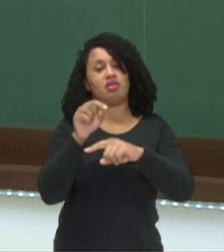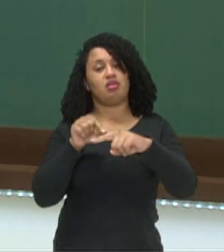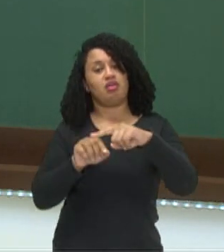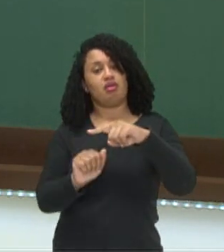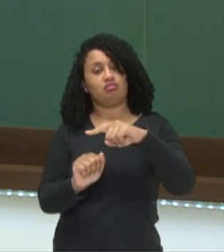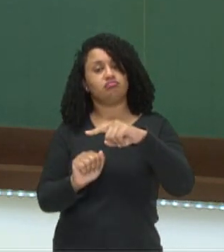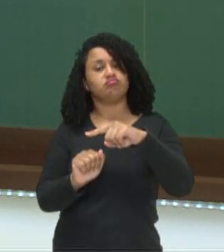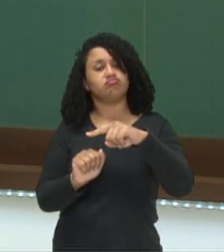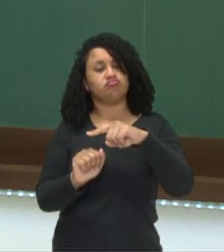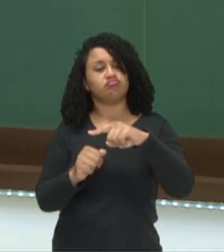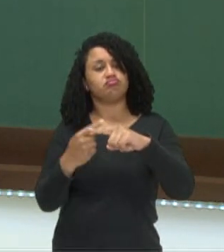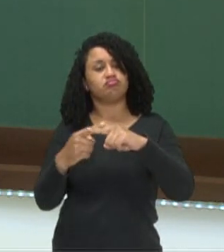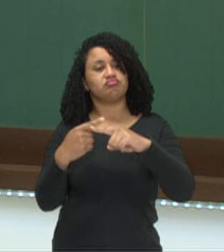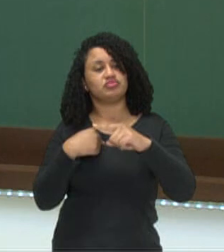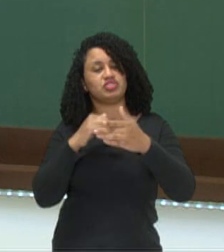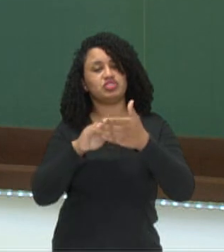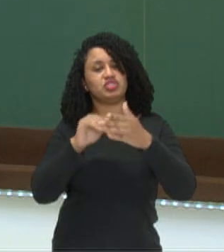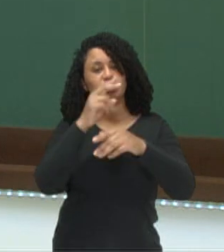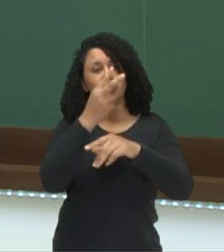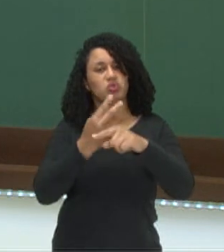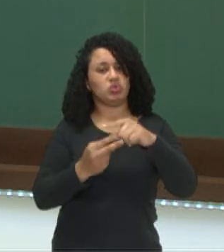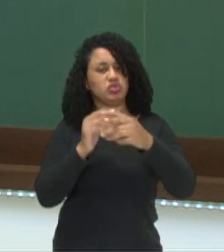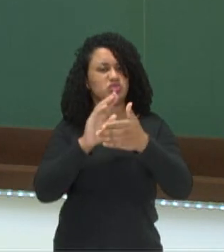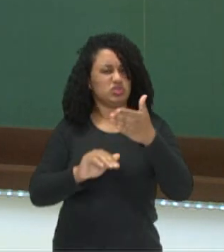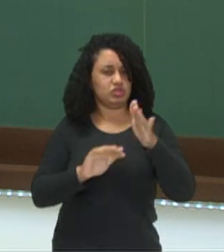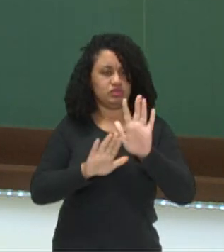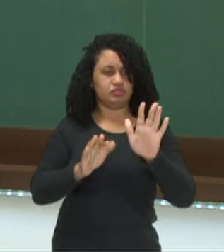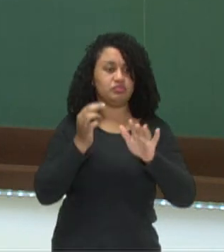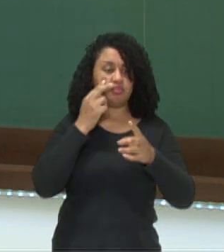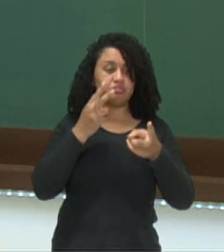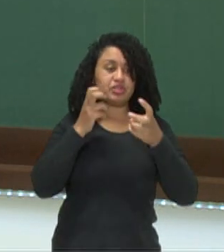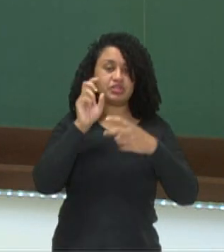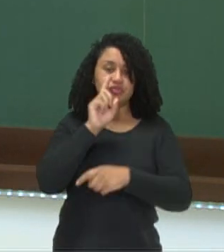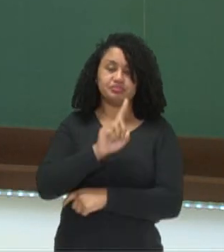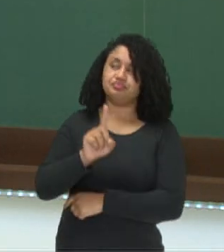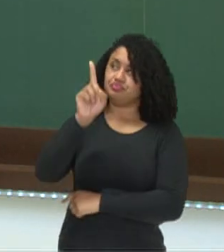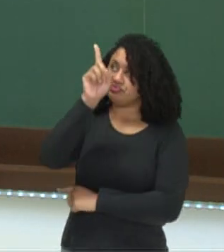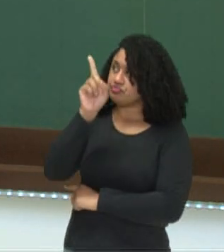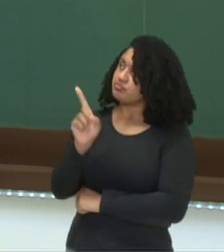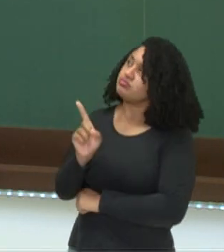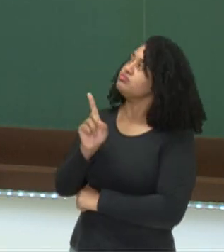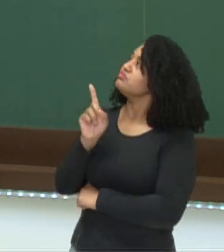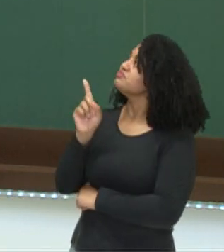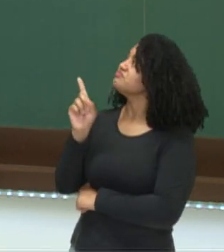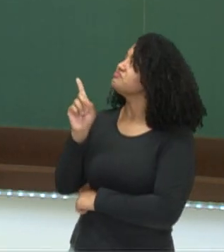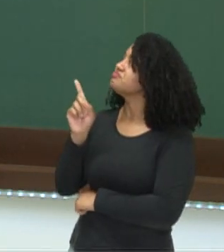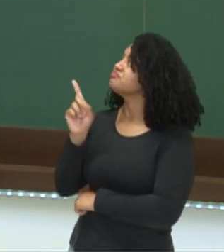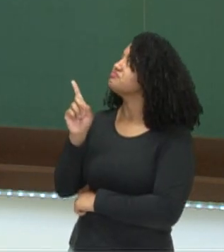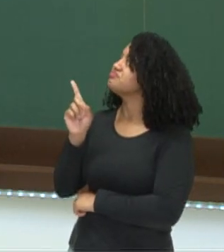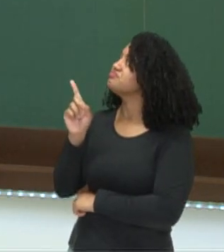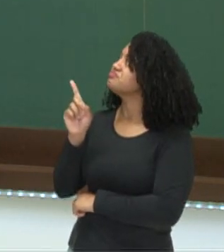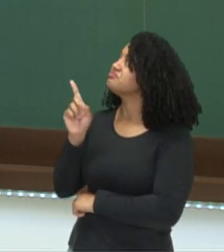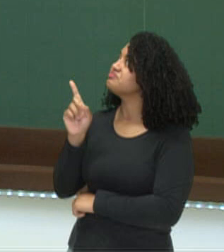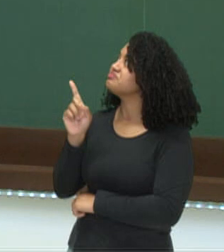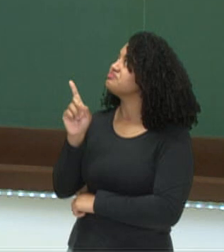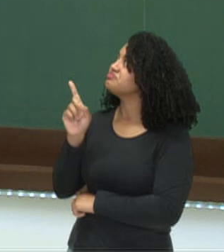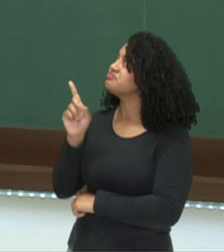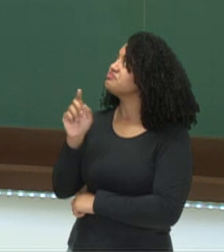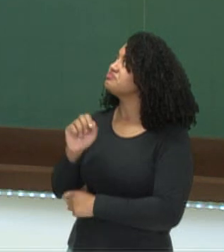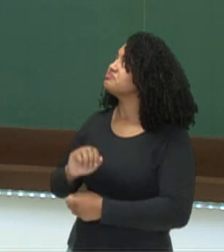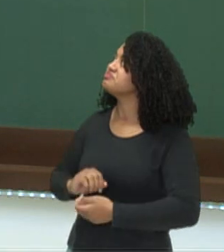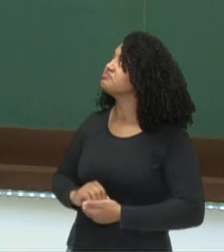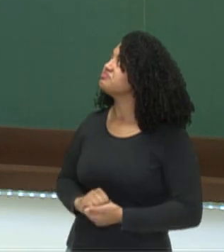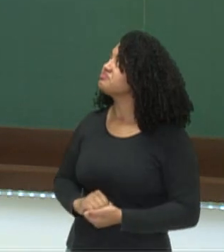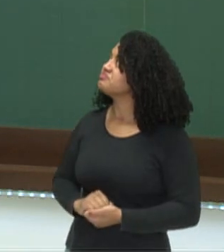a, porque eu simplifico 2 com 2, ó. Então, olha aqui, ó. Se eu pegar duas raízes de uma equação do segundo grau e